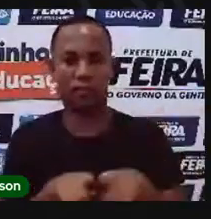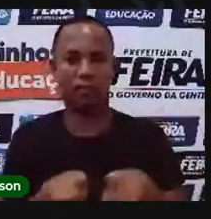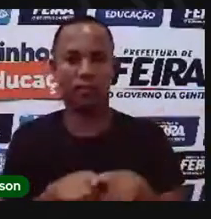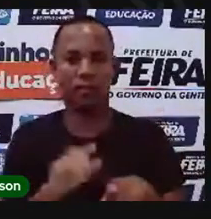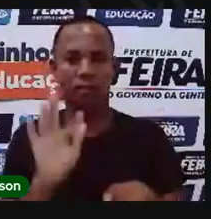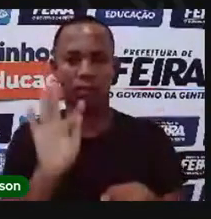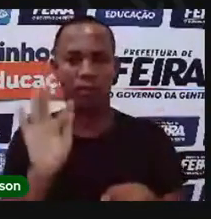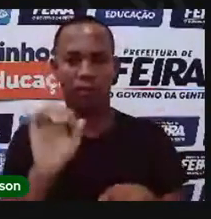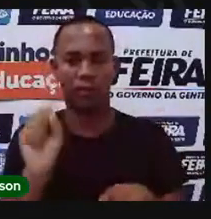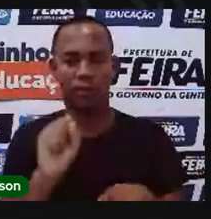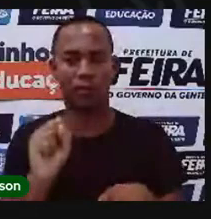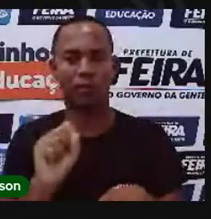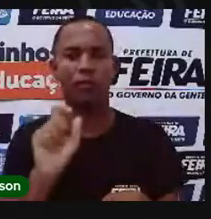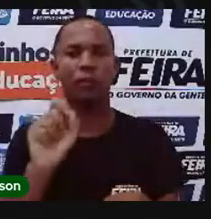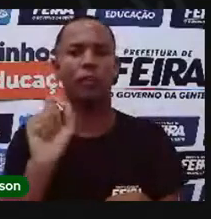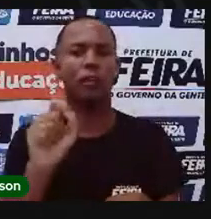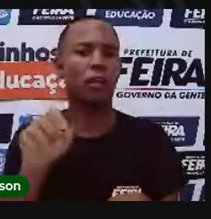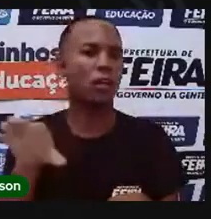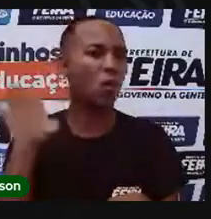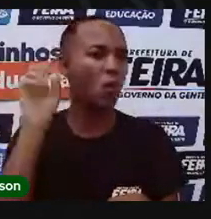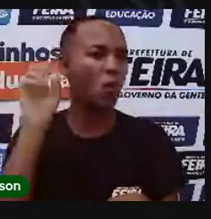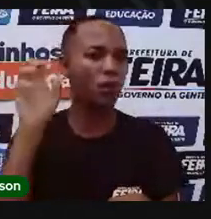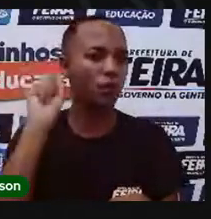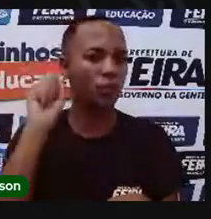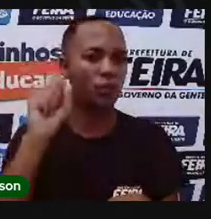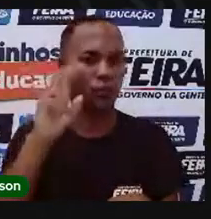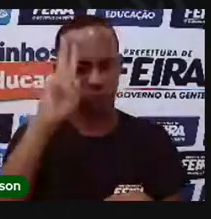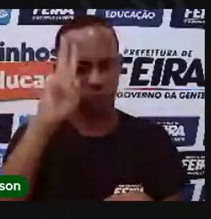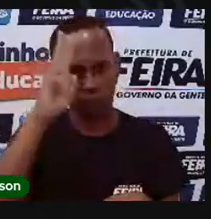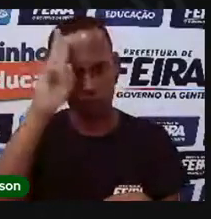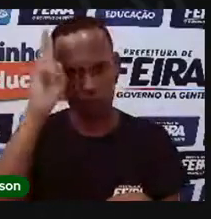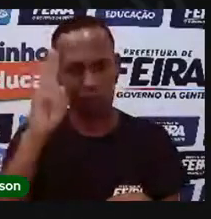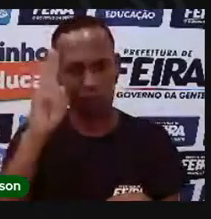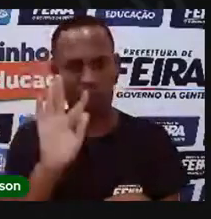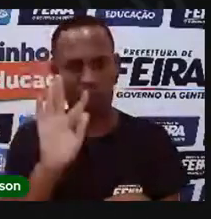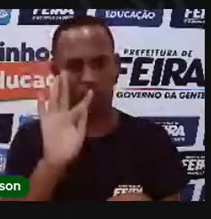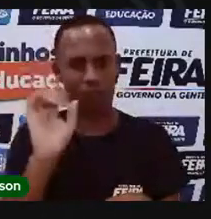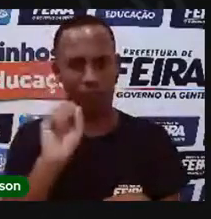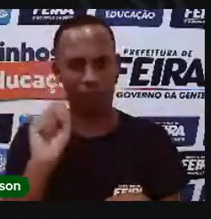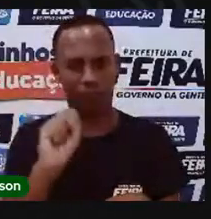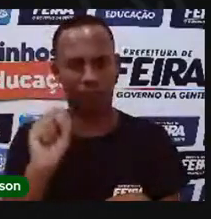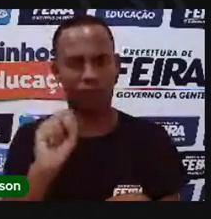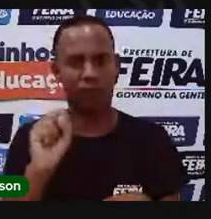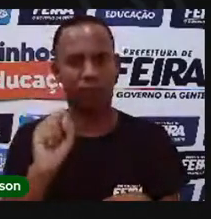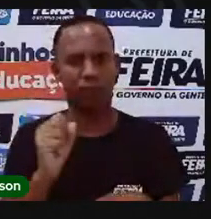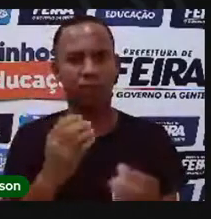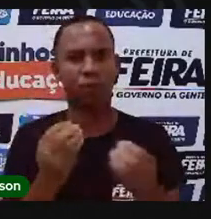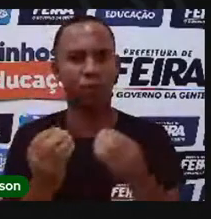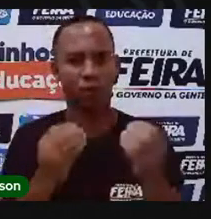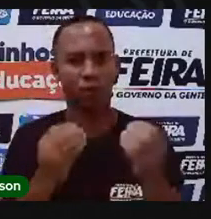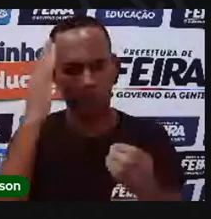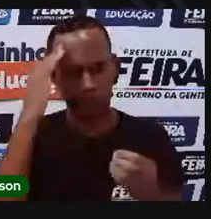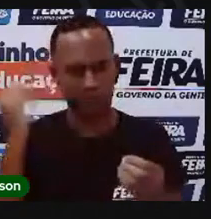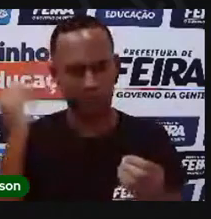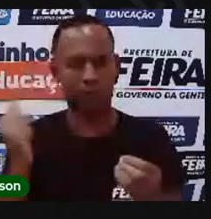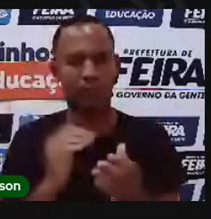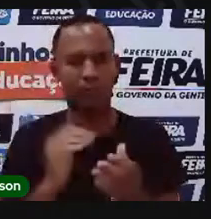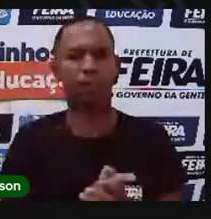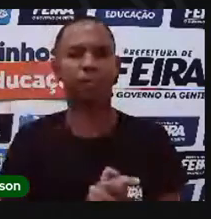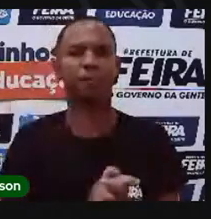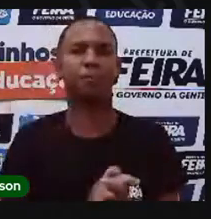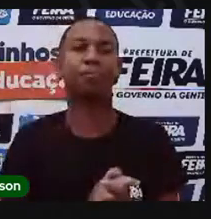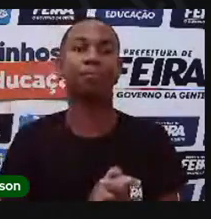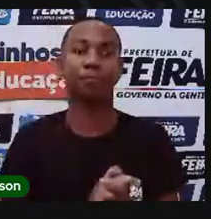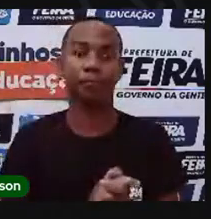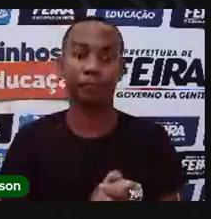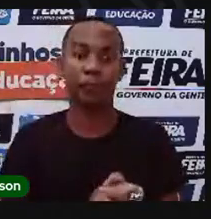Quem aí já ouviu sobre a história de Feira de Santana? E sabe, na verdade, como Feira de Santana surgiu,